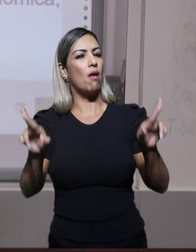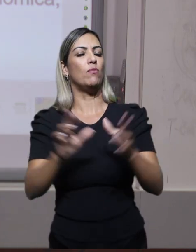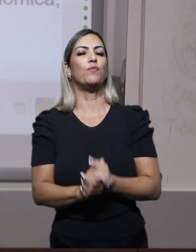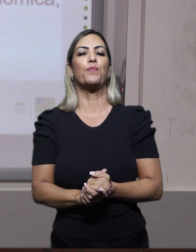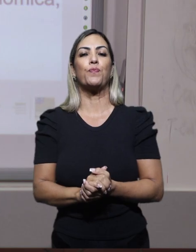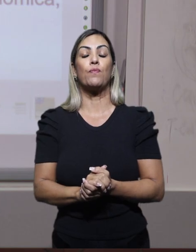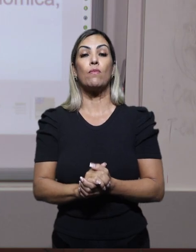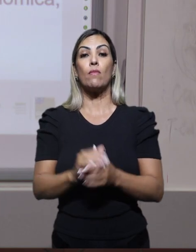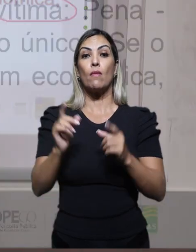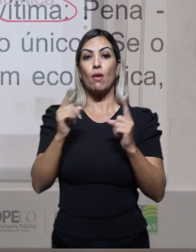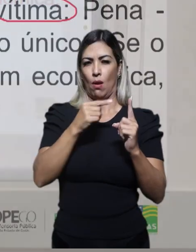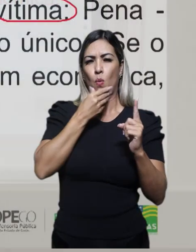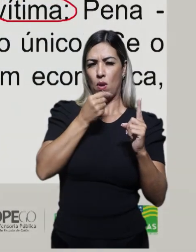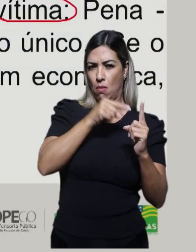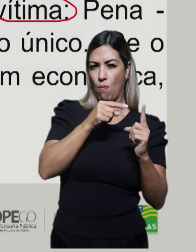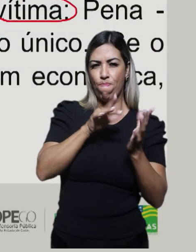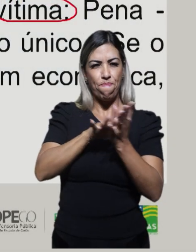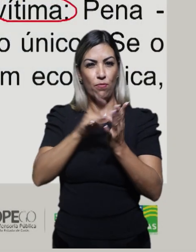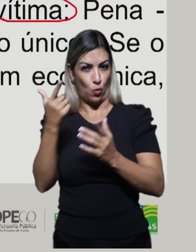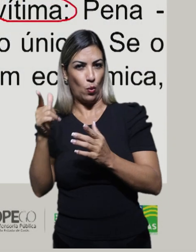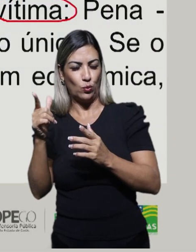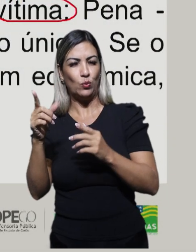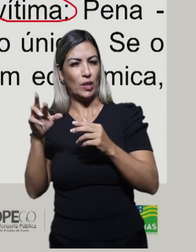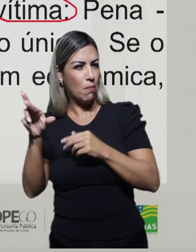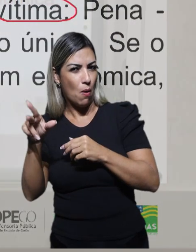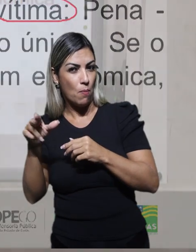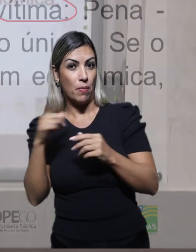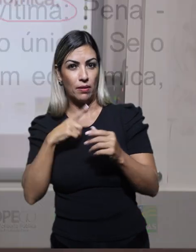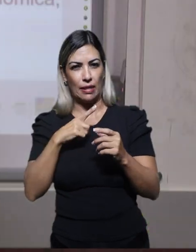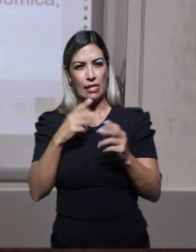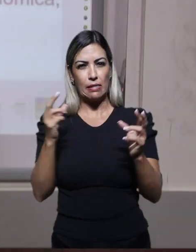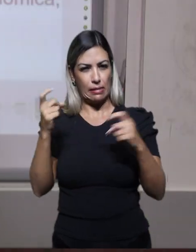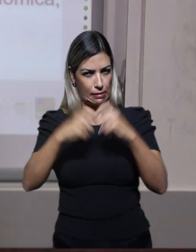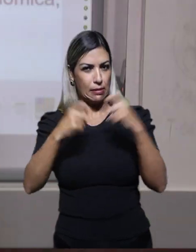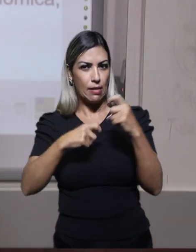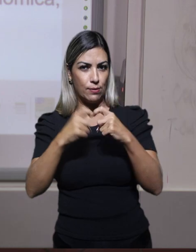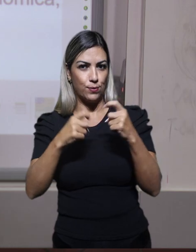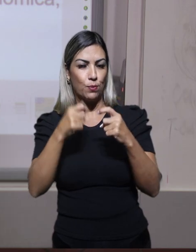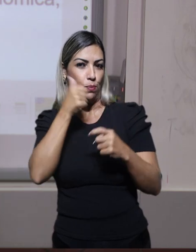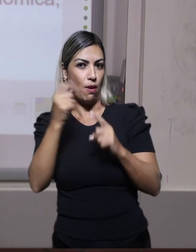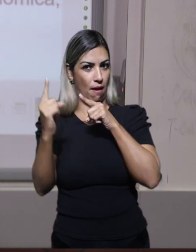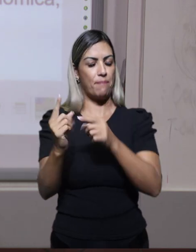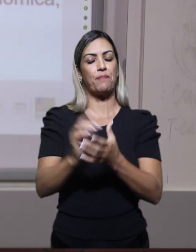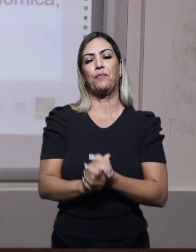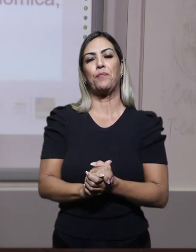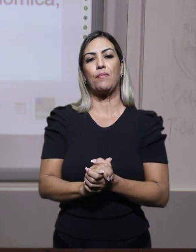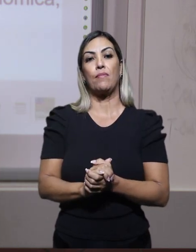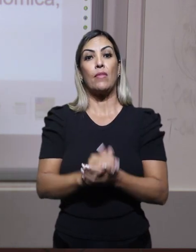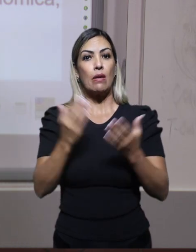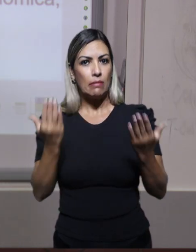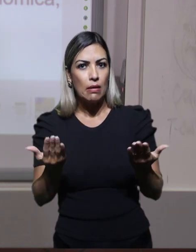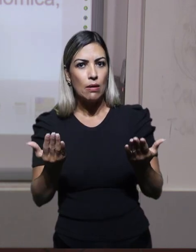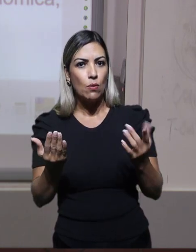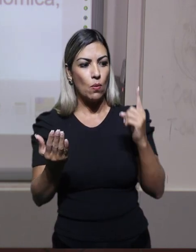O irmão gêmeo, ele fingiu que era o outro para ter relação com a aquela mulher. Então,